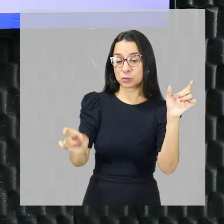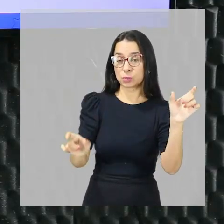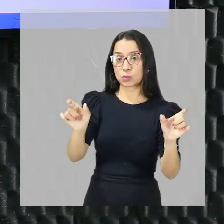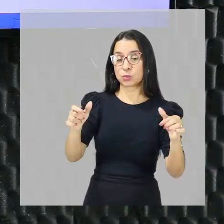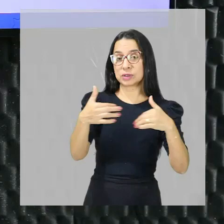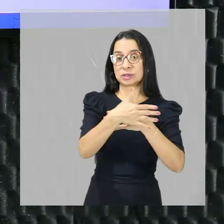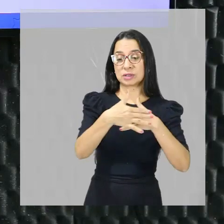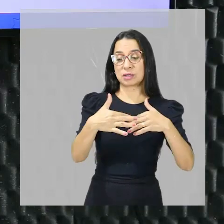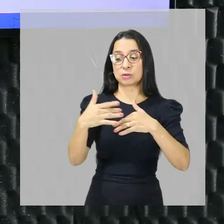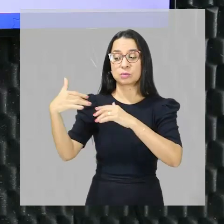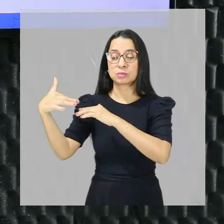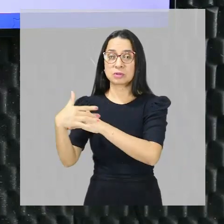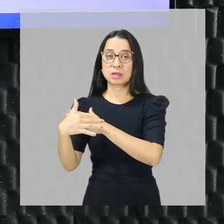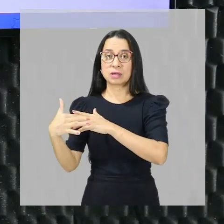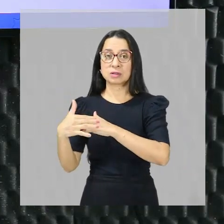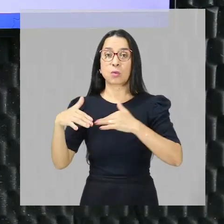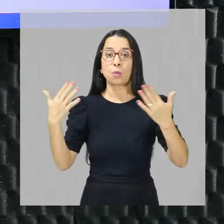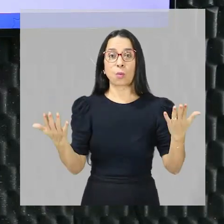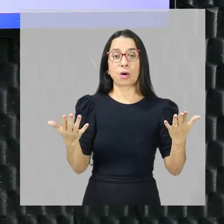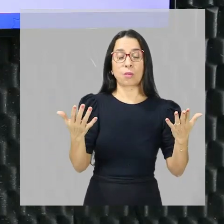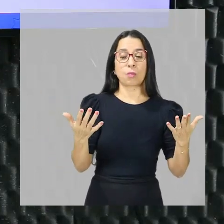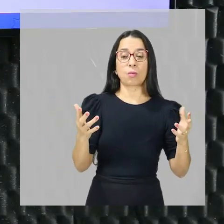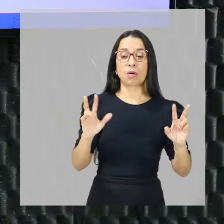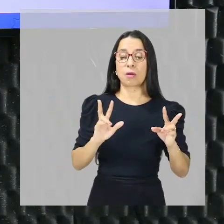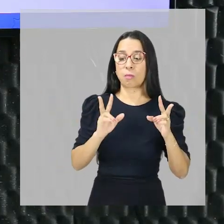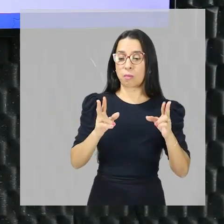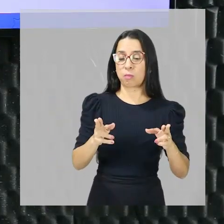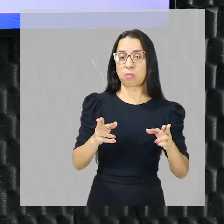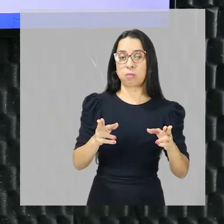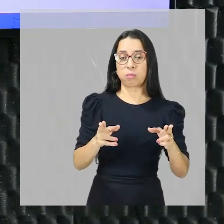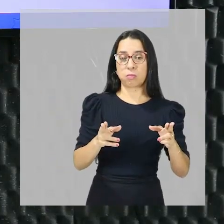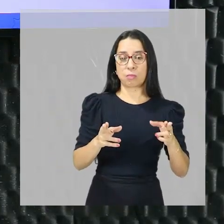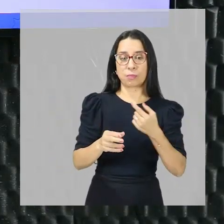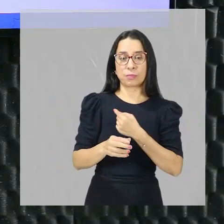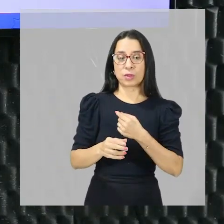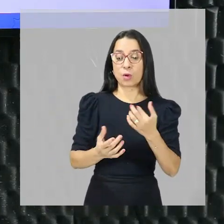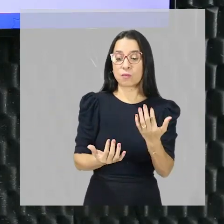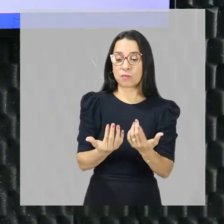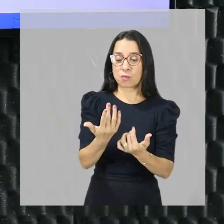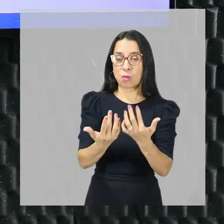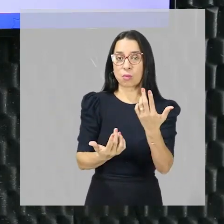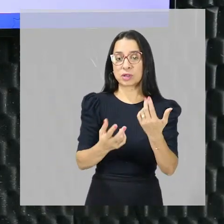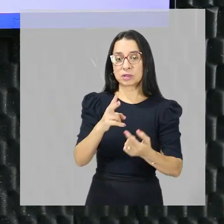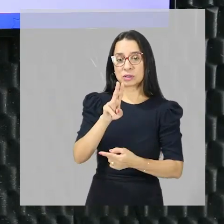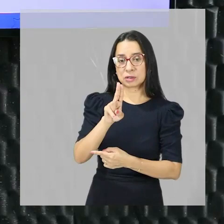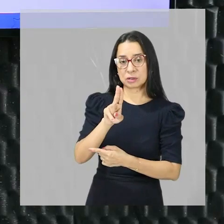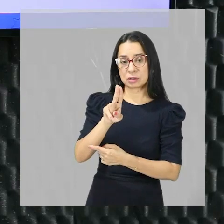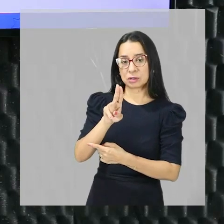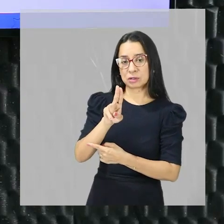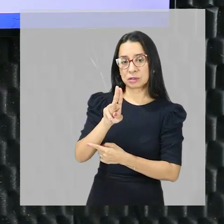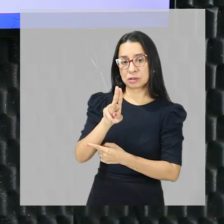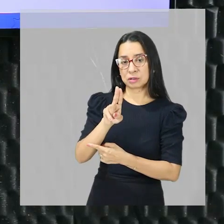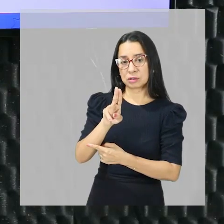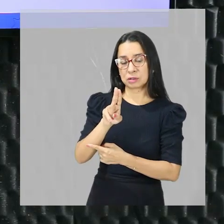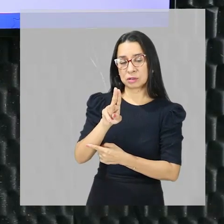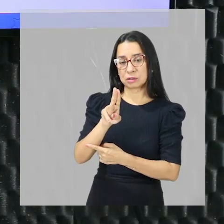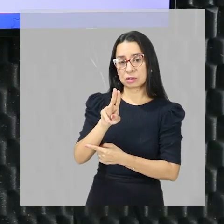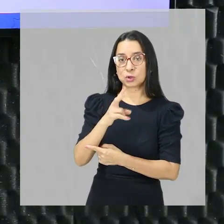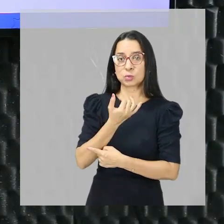Vulcões. Eu tenho erupção vulcânica. Aí ele continua. O mexicano, vou ler com calma, tá?